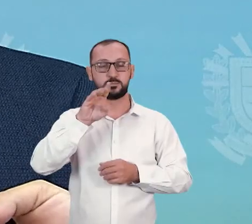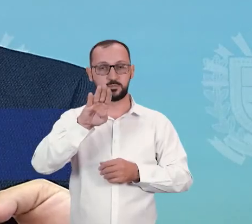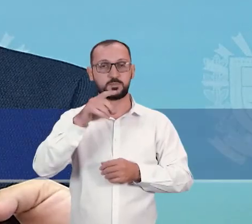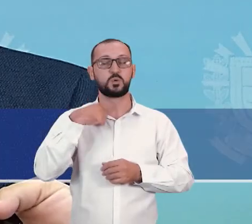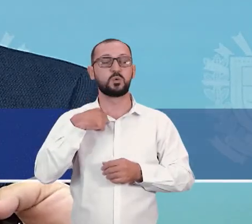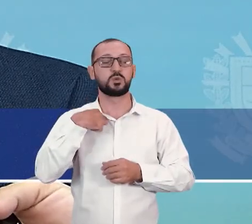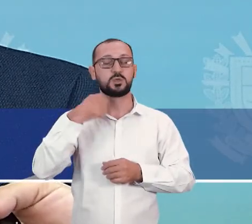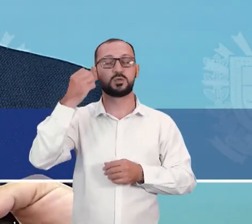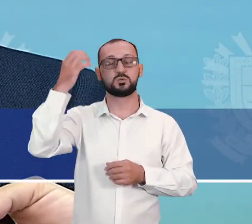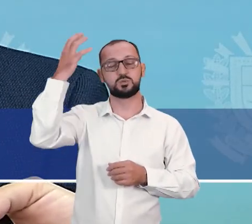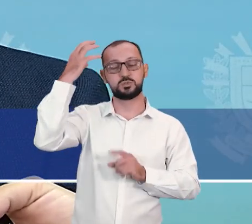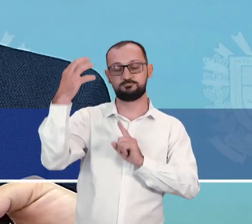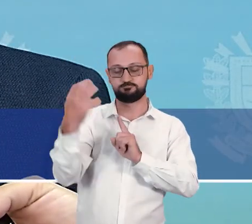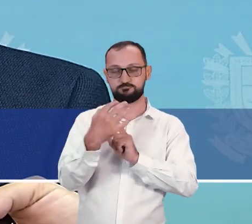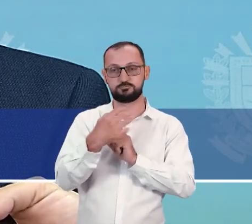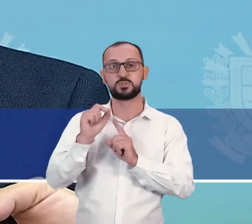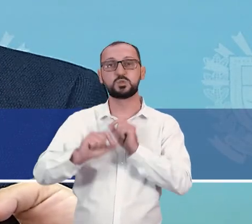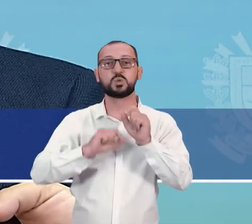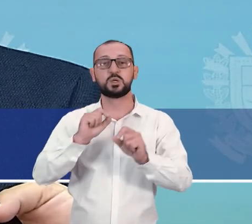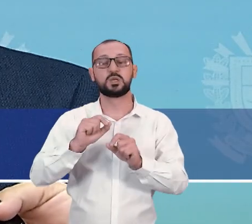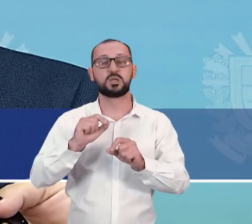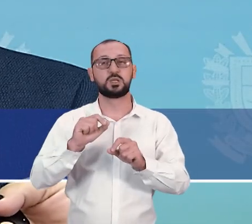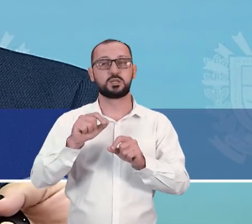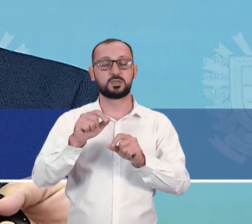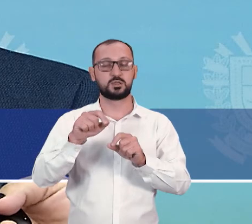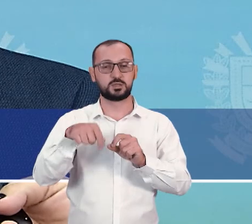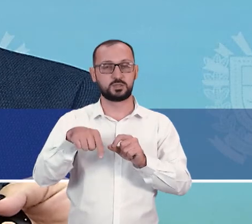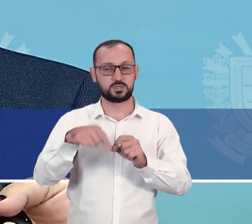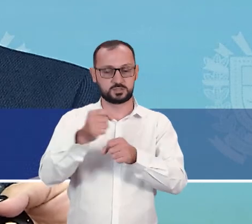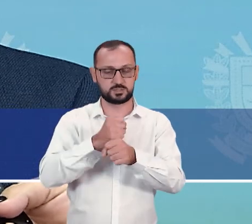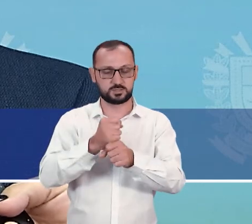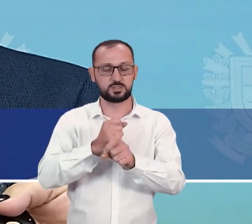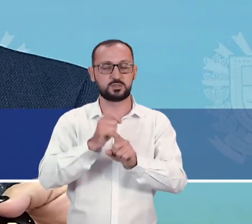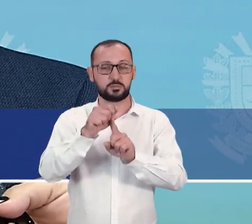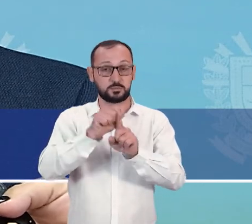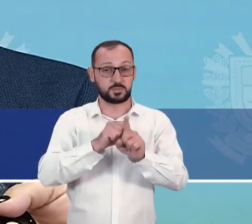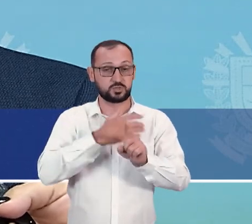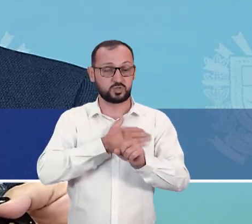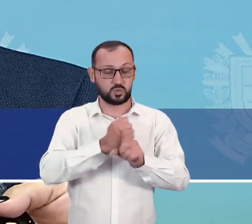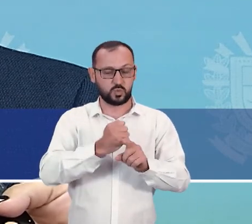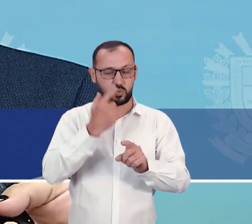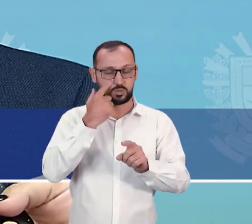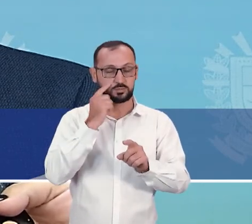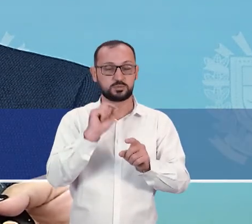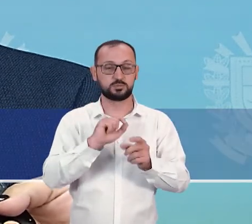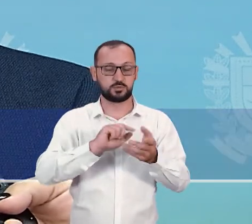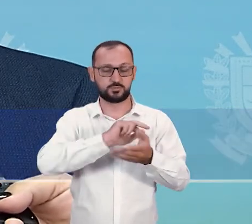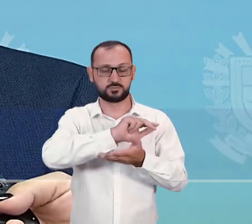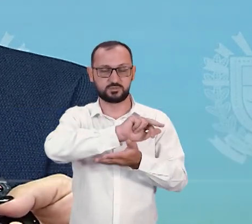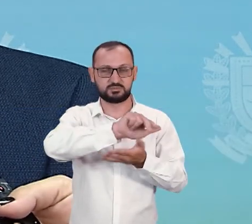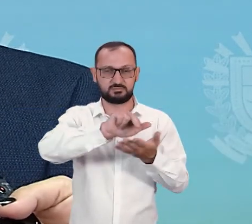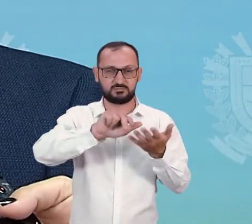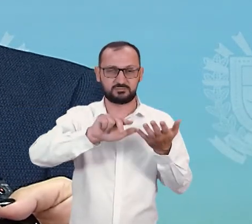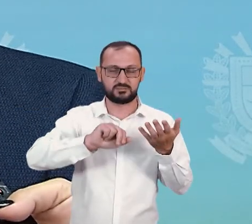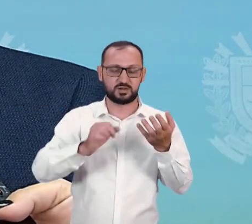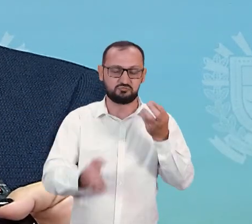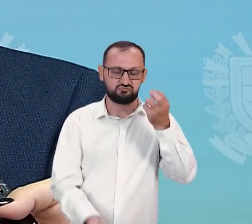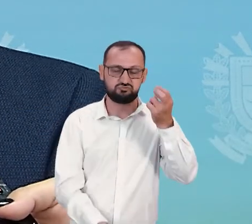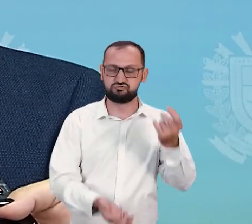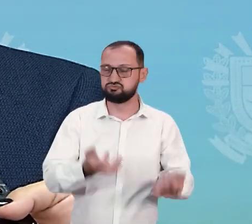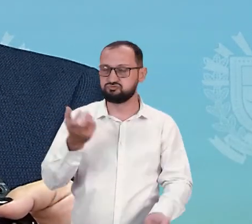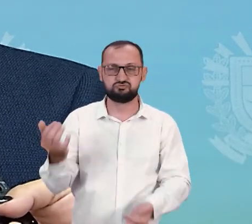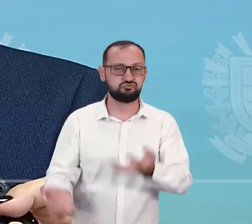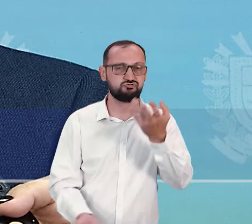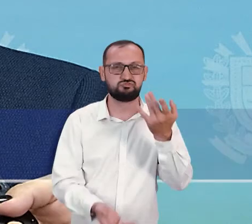E o que nos inspirou foi justamente nesse ano, no mês de agosto, já que foi marcado por inúmeros incêndios de